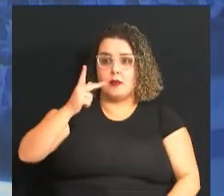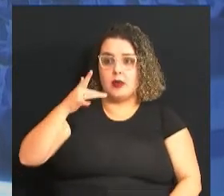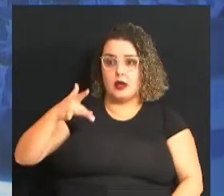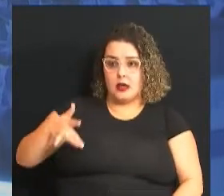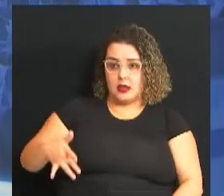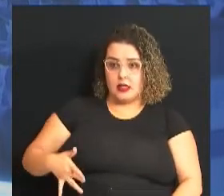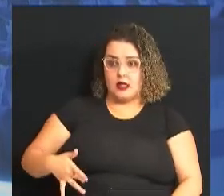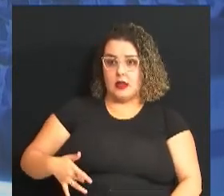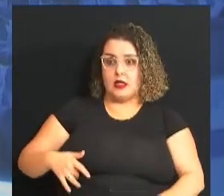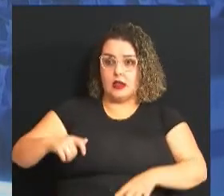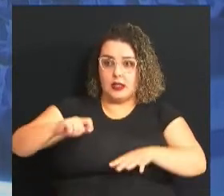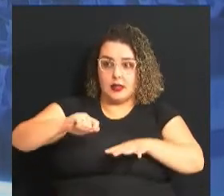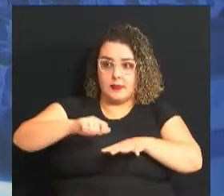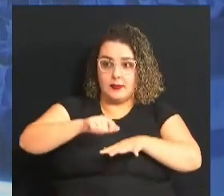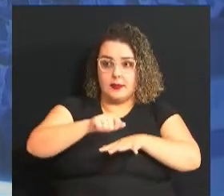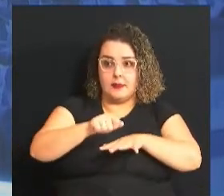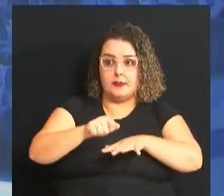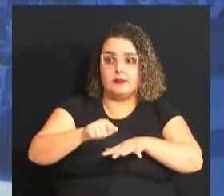as unhas na manicure?